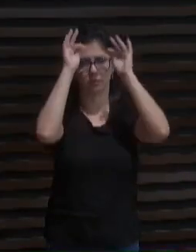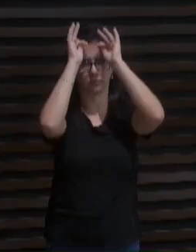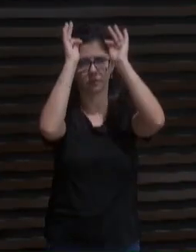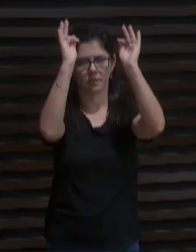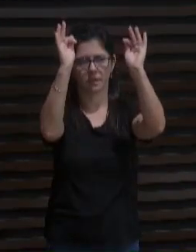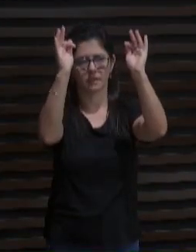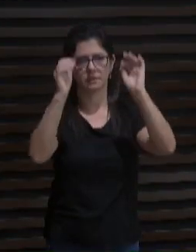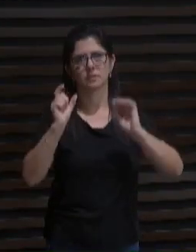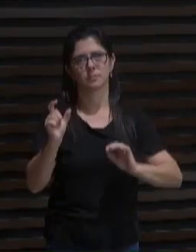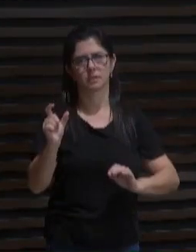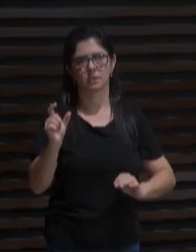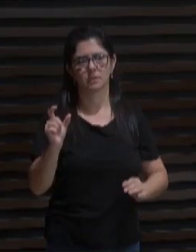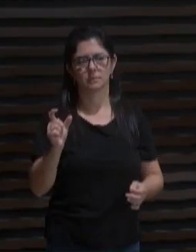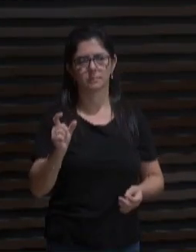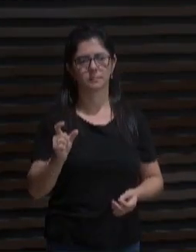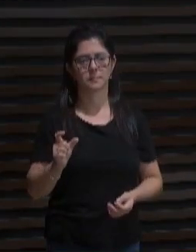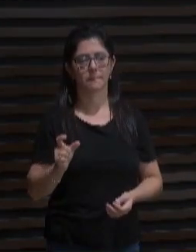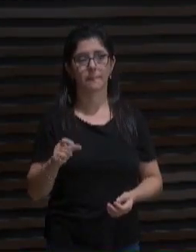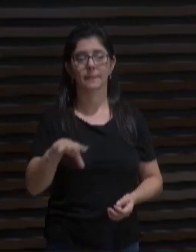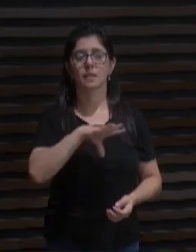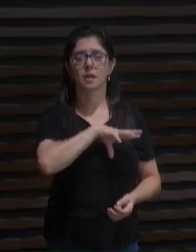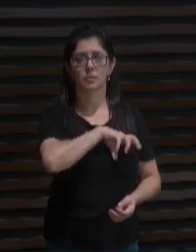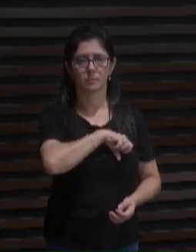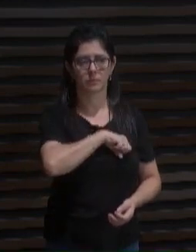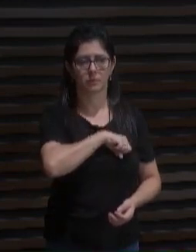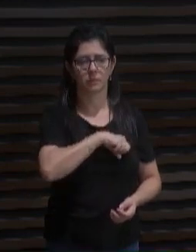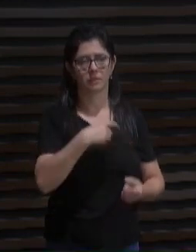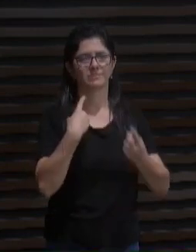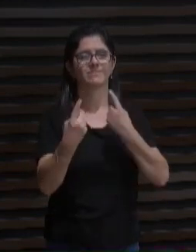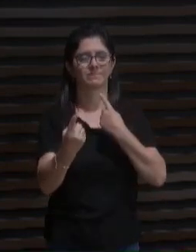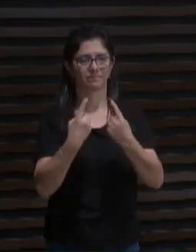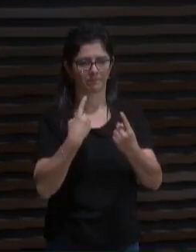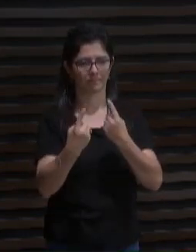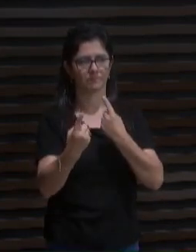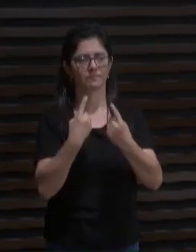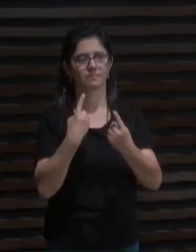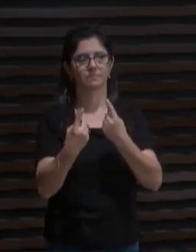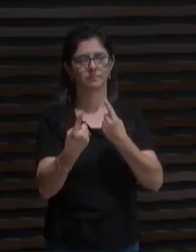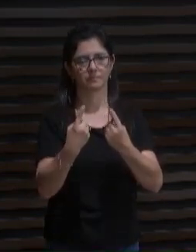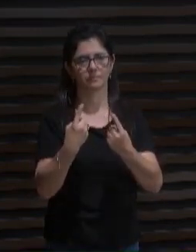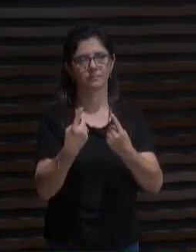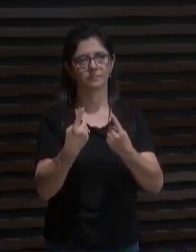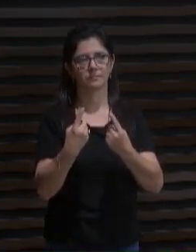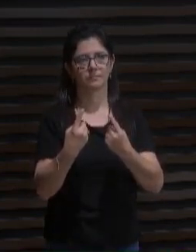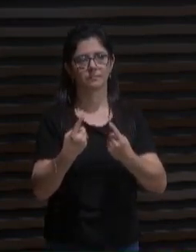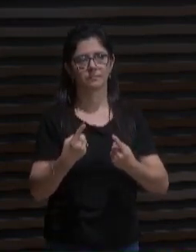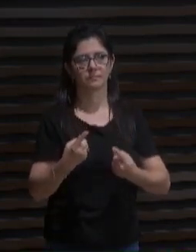tinham atos de amor, cordialidade, tanto com os do Senhor como os de fora. Eles eram